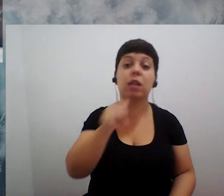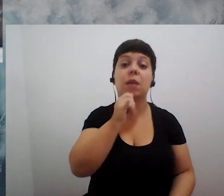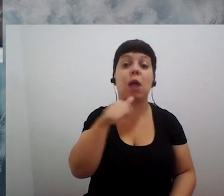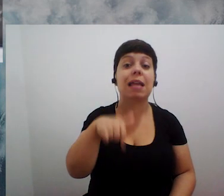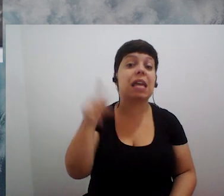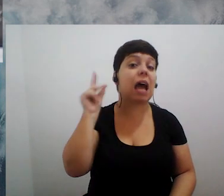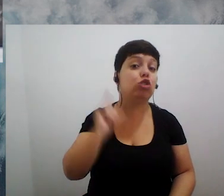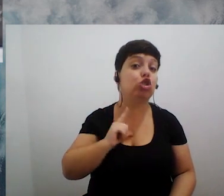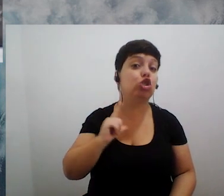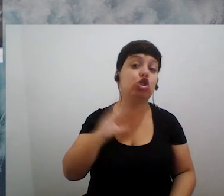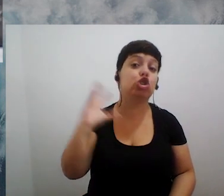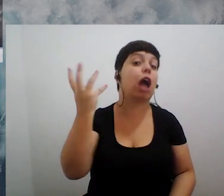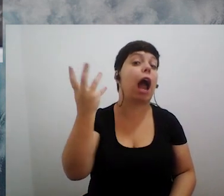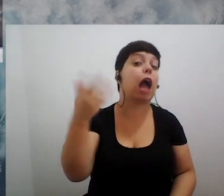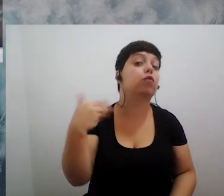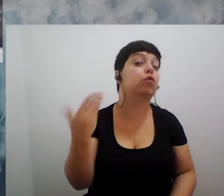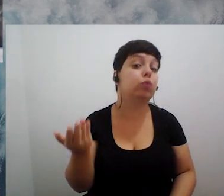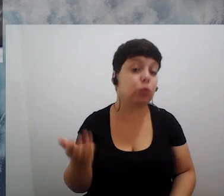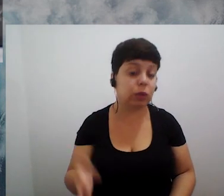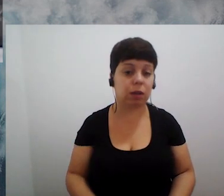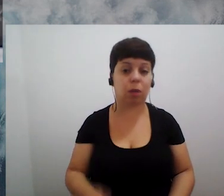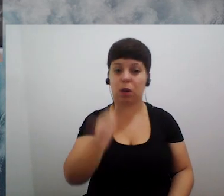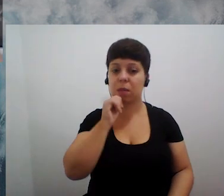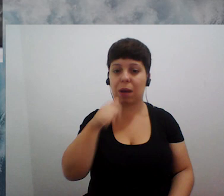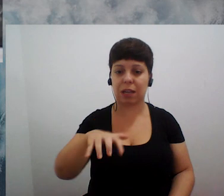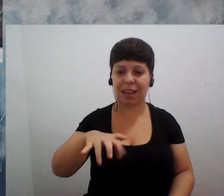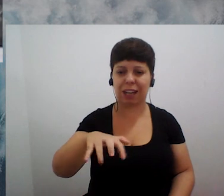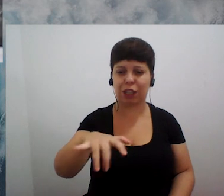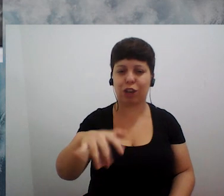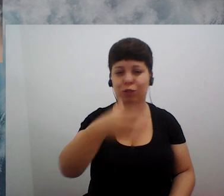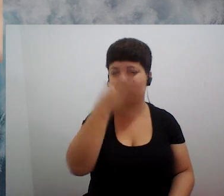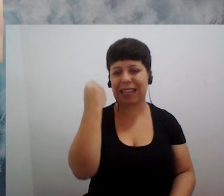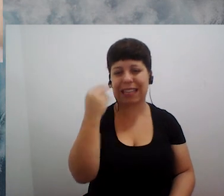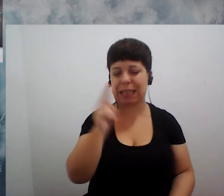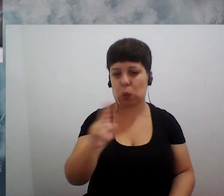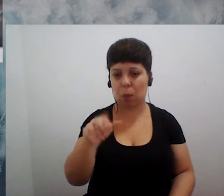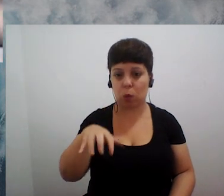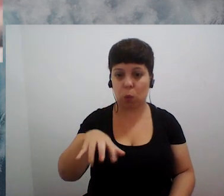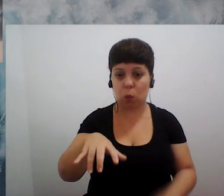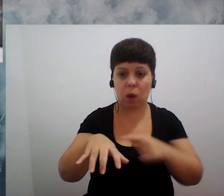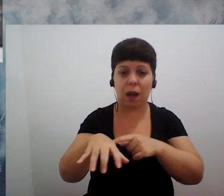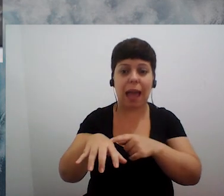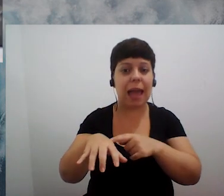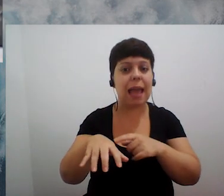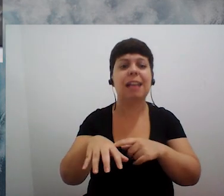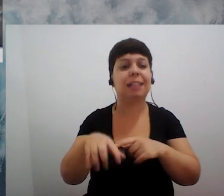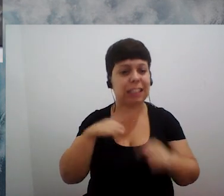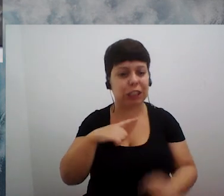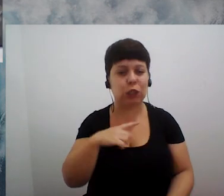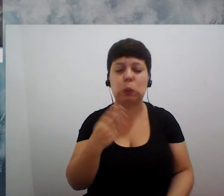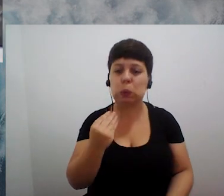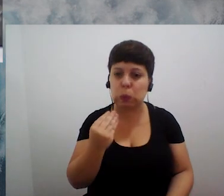essa que vivia aqui, por exemplo. Pô, antigamente, aqui a gente tinha um caranguejo, que eu não vou me lembrar o nome agora, mas ele era